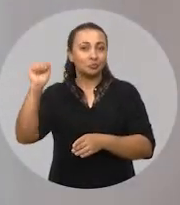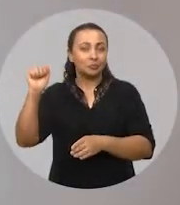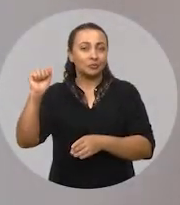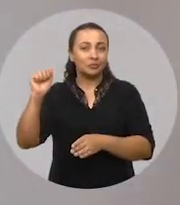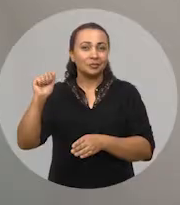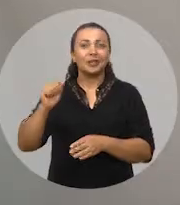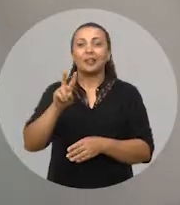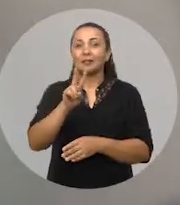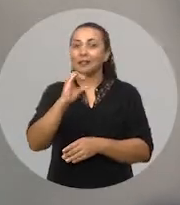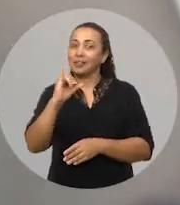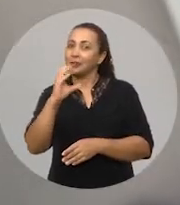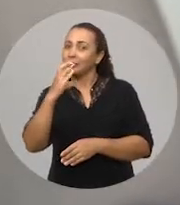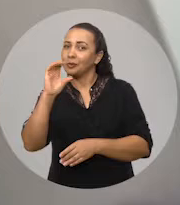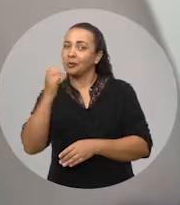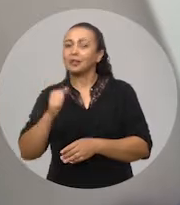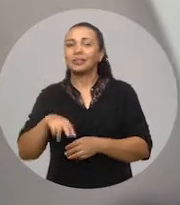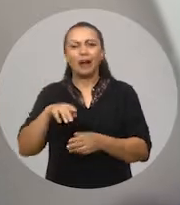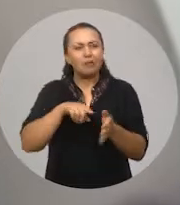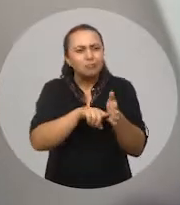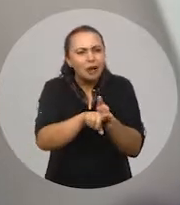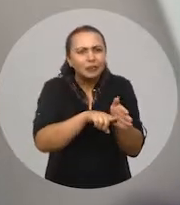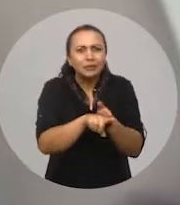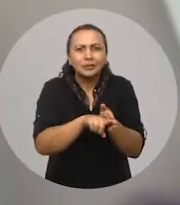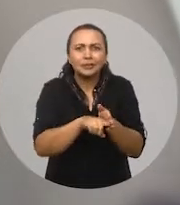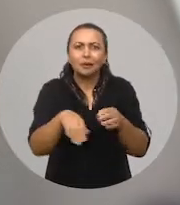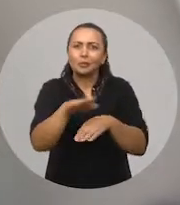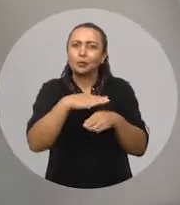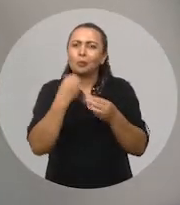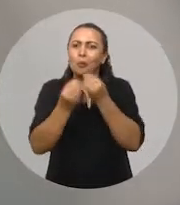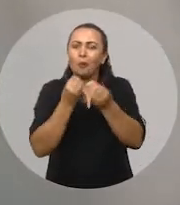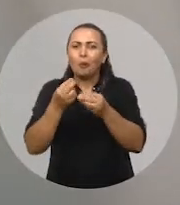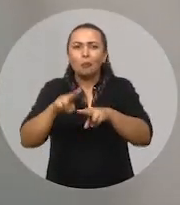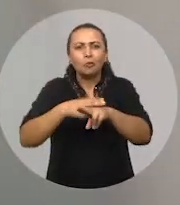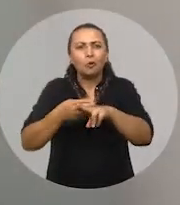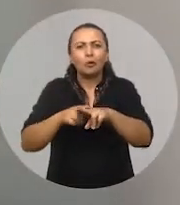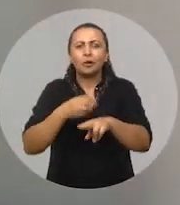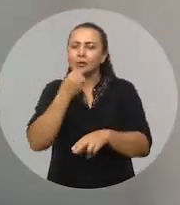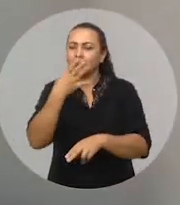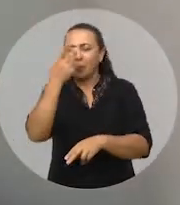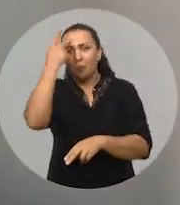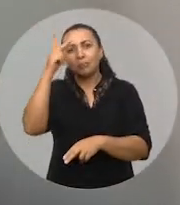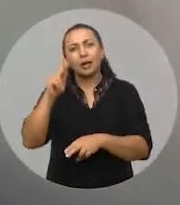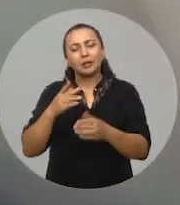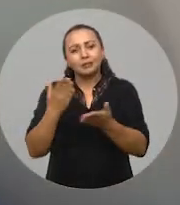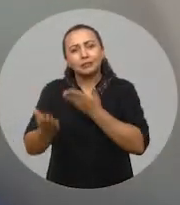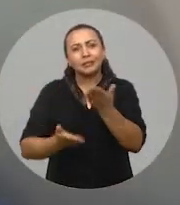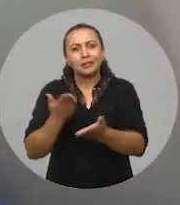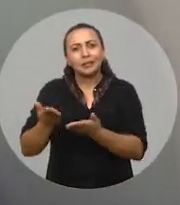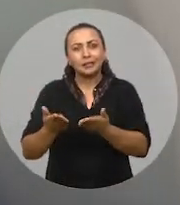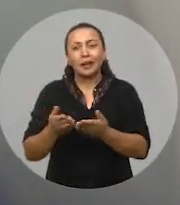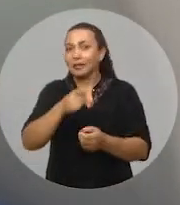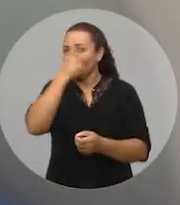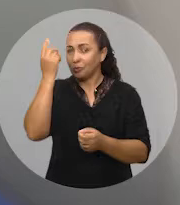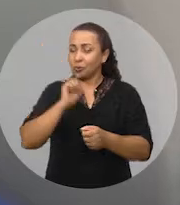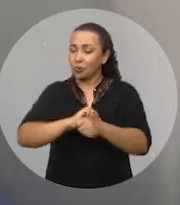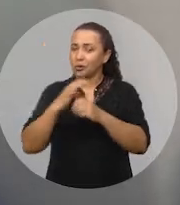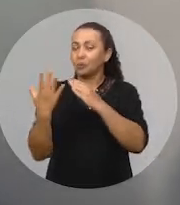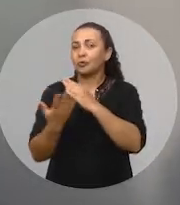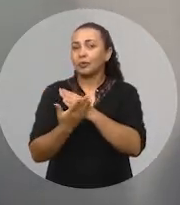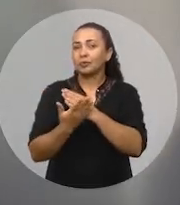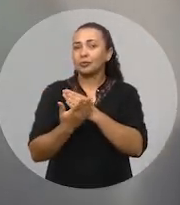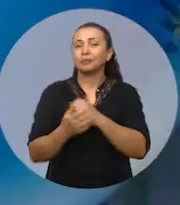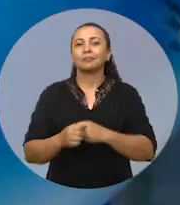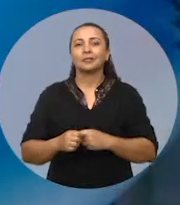Viçosa, está investigando o potencial do cacau para criar um remédio para tratar infectados com a Covid-19. A busca para combater o vírus